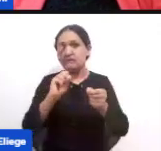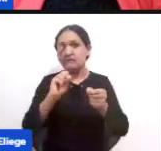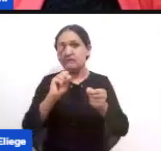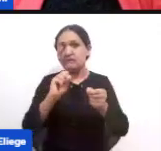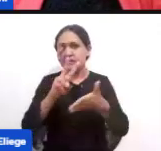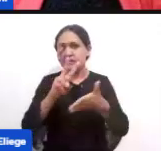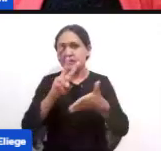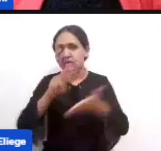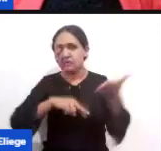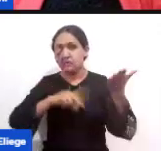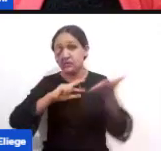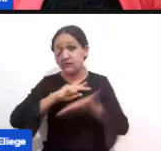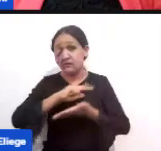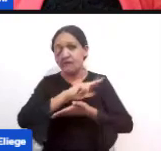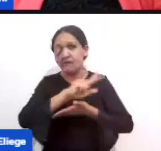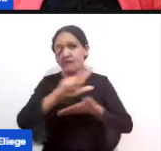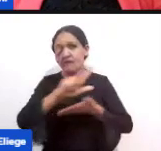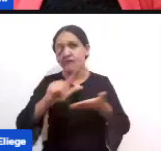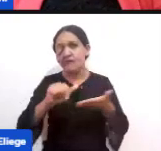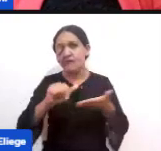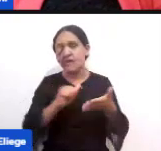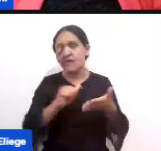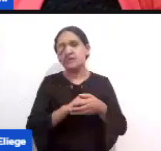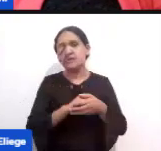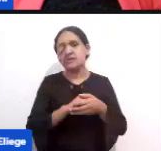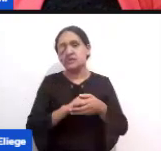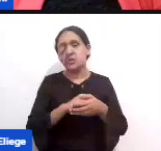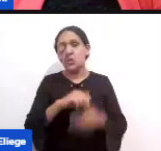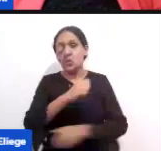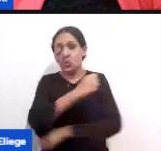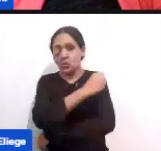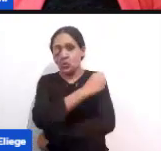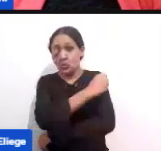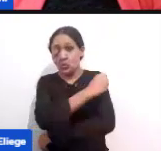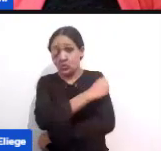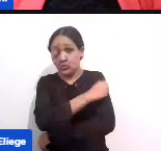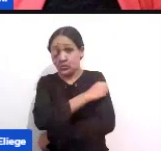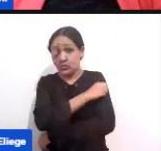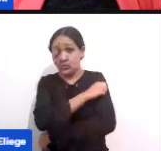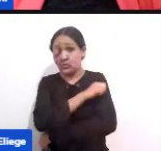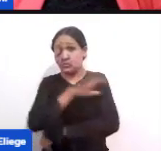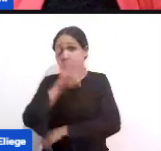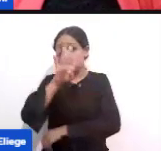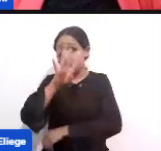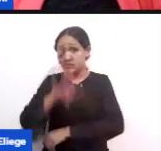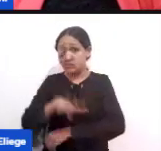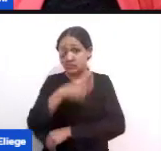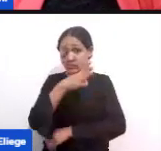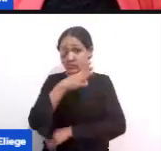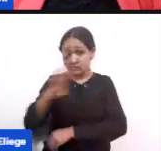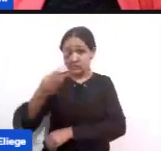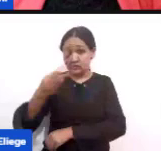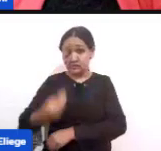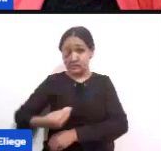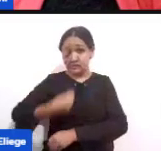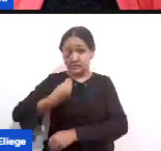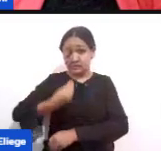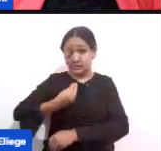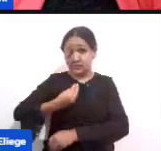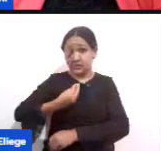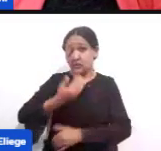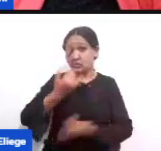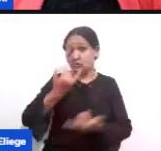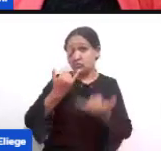formas. Para o aluno que está no escalonado presencial, esse jogo pode trabalhar